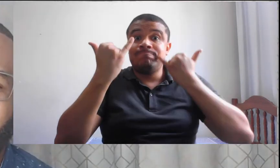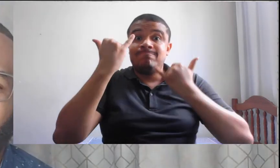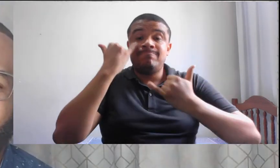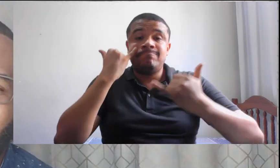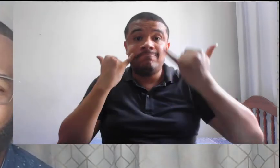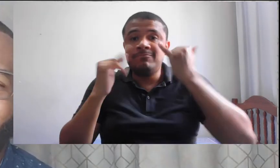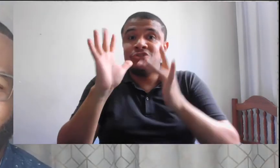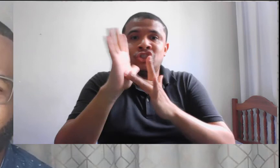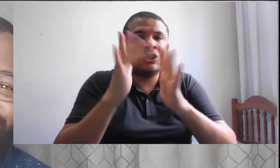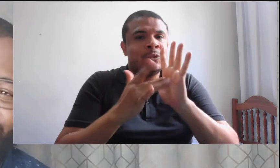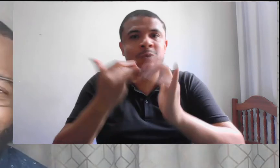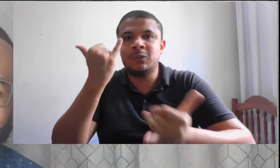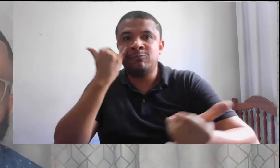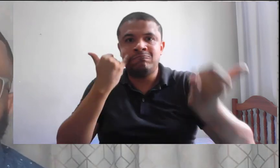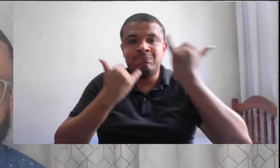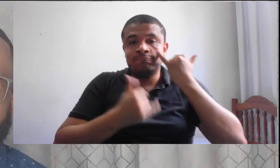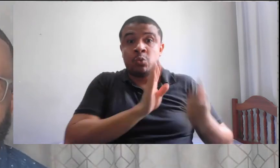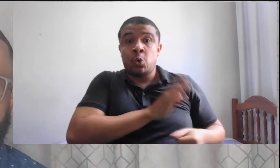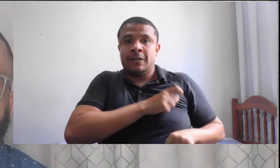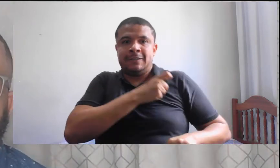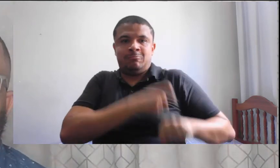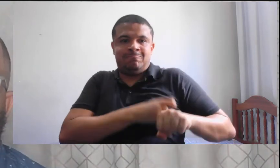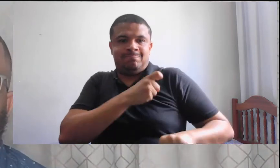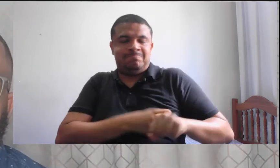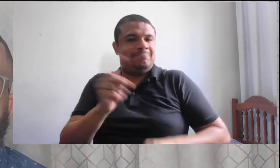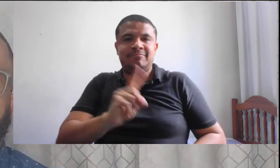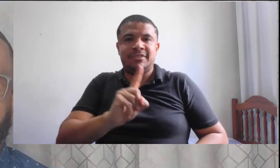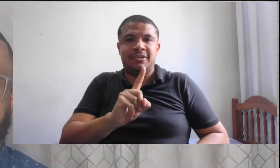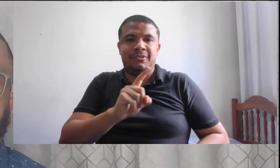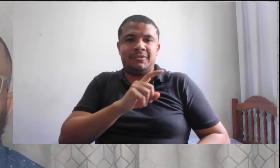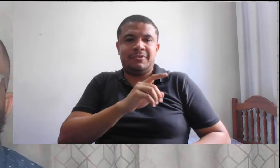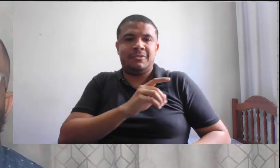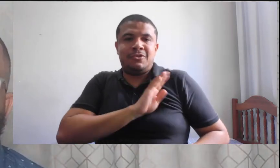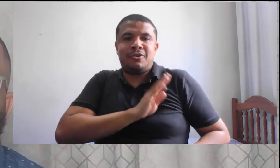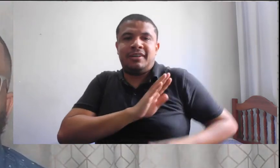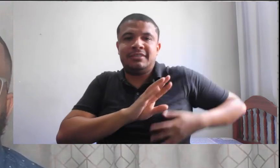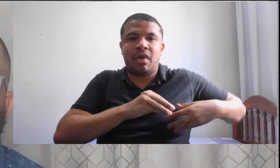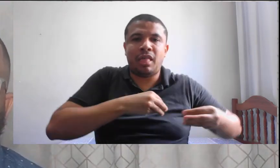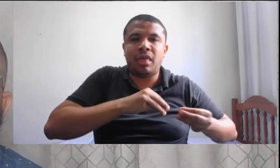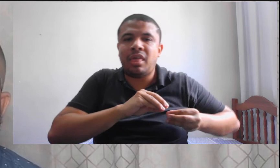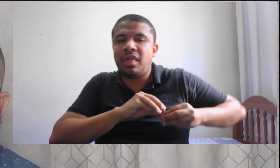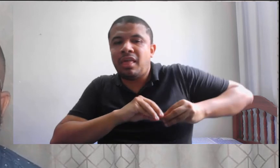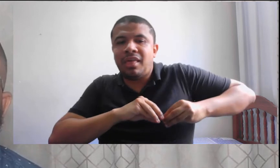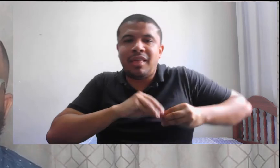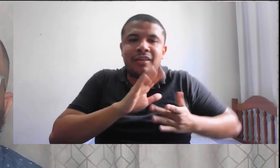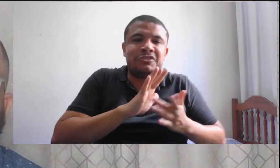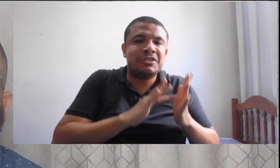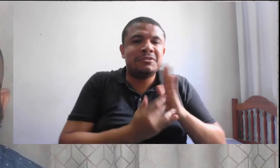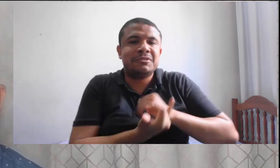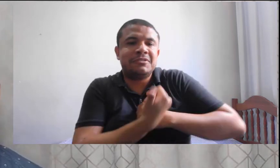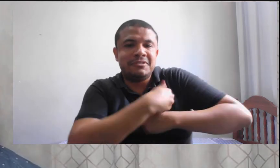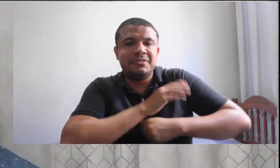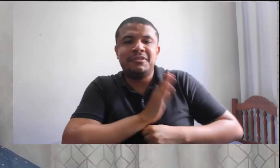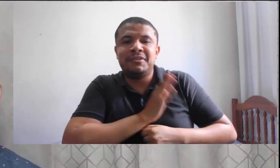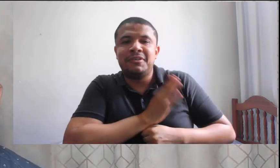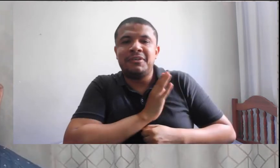não endureça o seu coração. Seja profundamente impactado pelo poder que